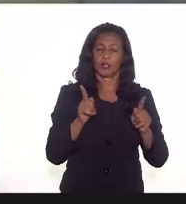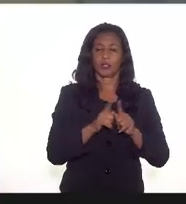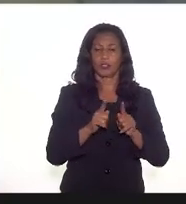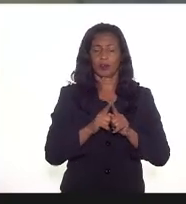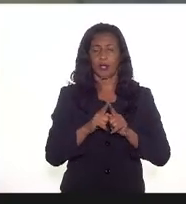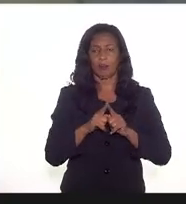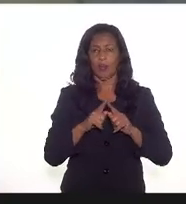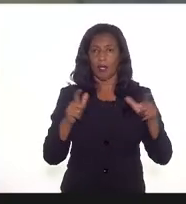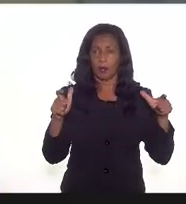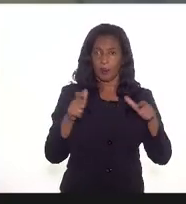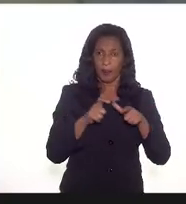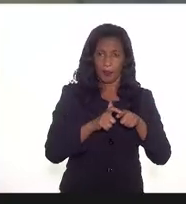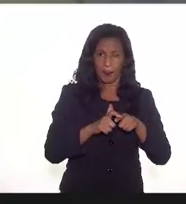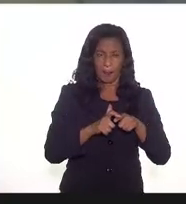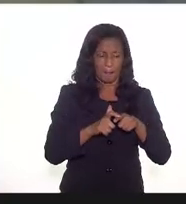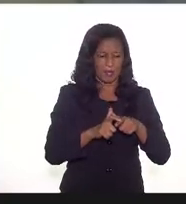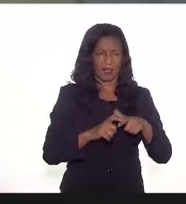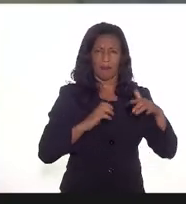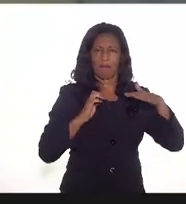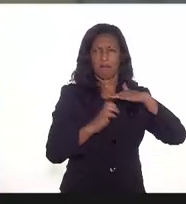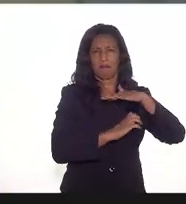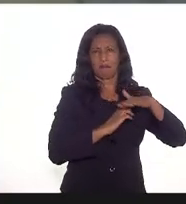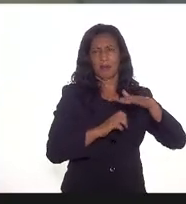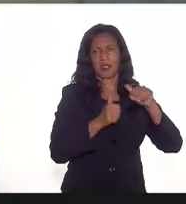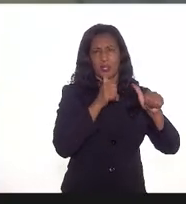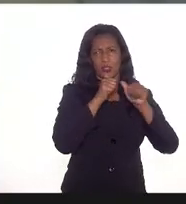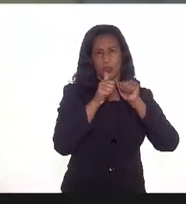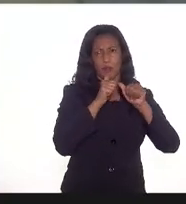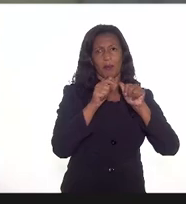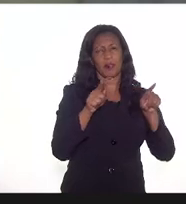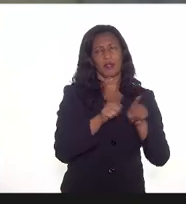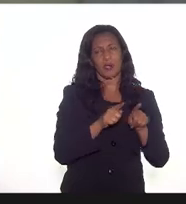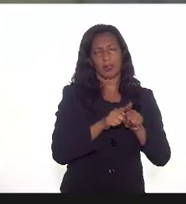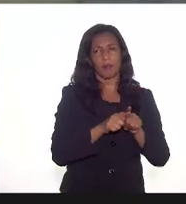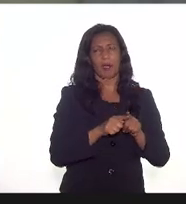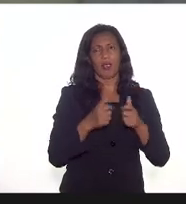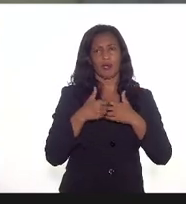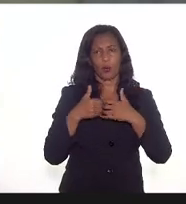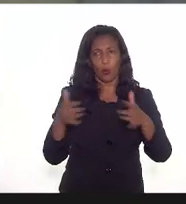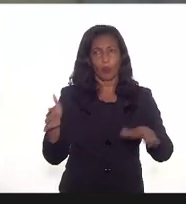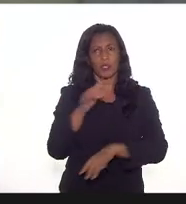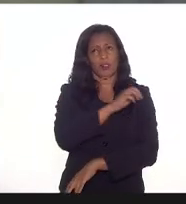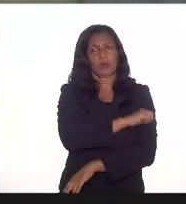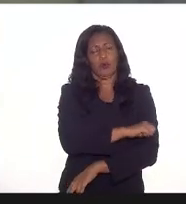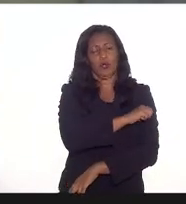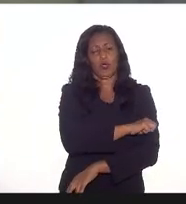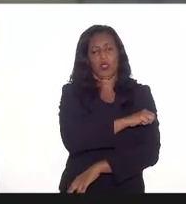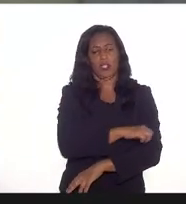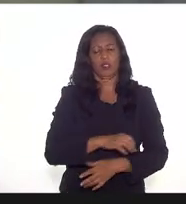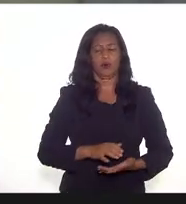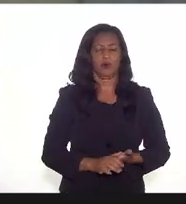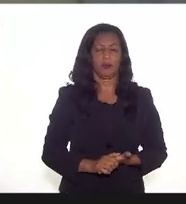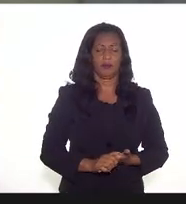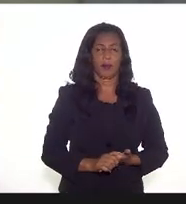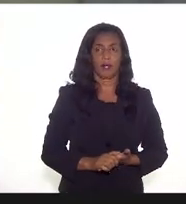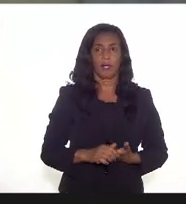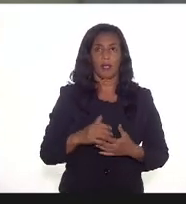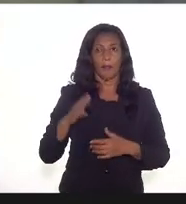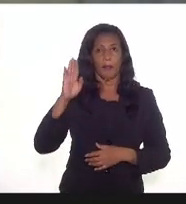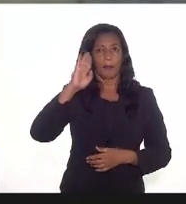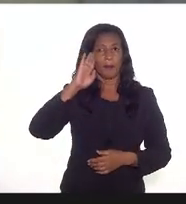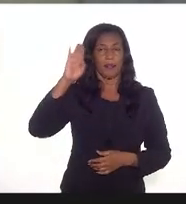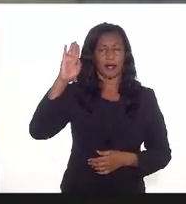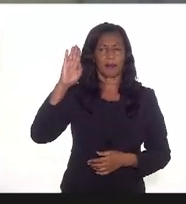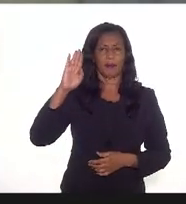micro e pequenas cervejarias que estão em explosão aqui no Rio de Janeiro, positivamente, principalmente na região serrana.